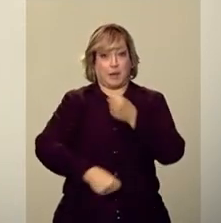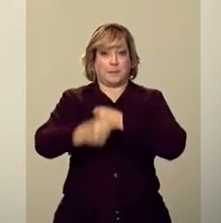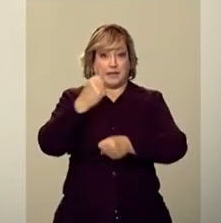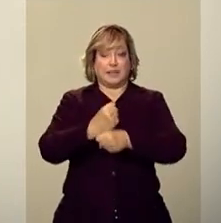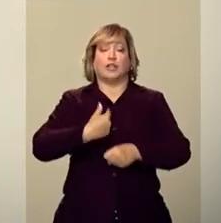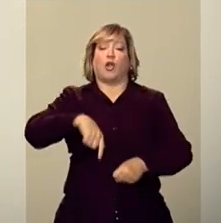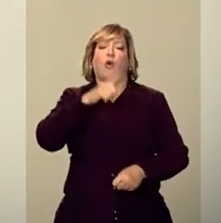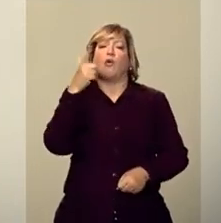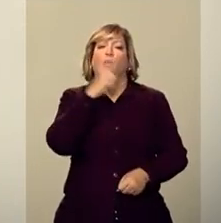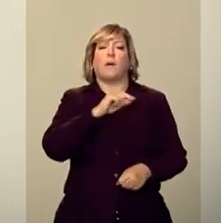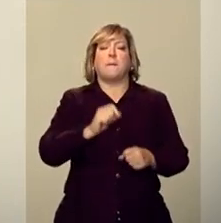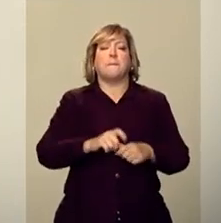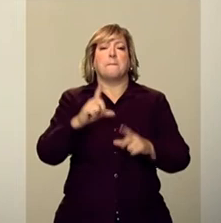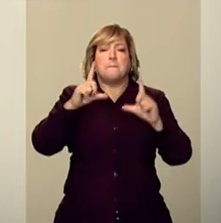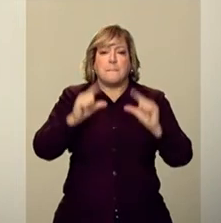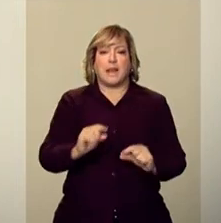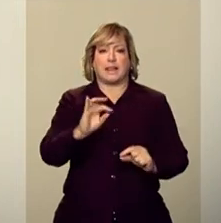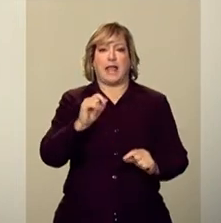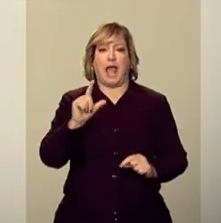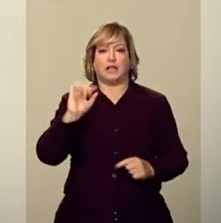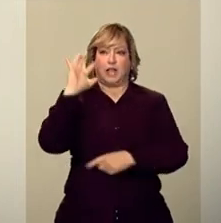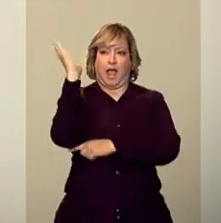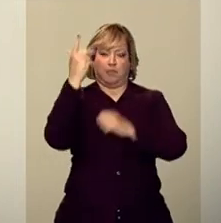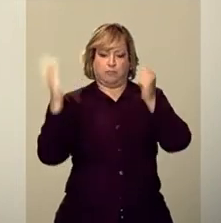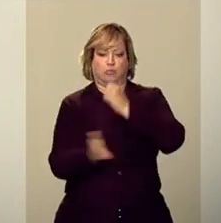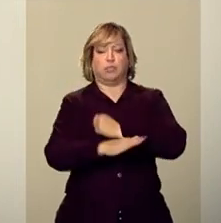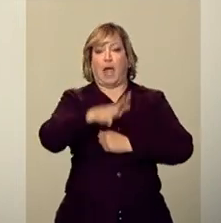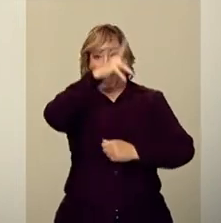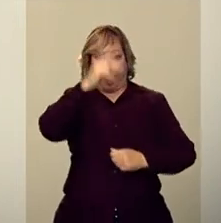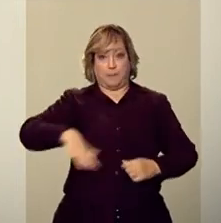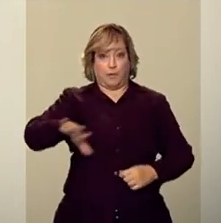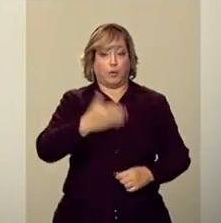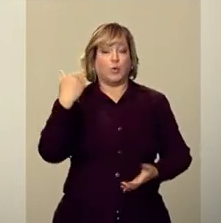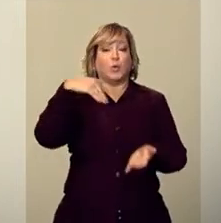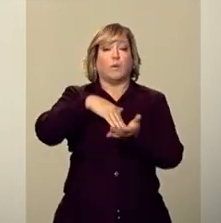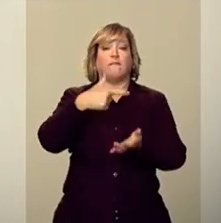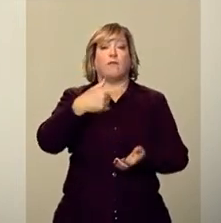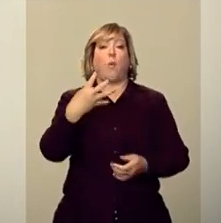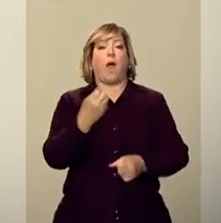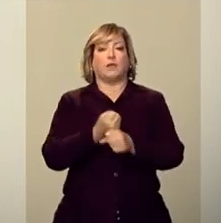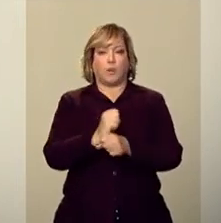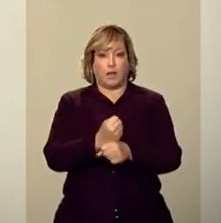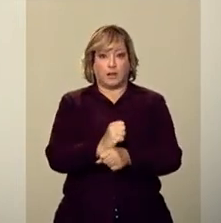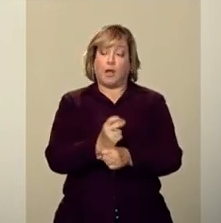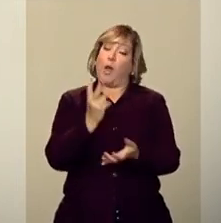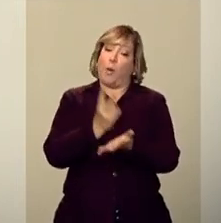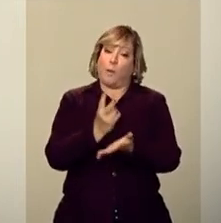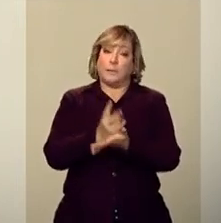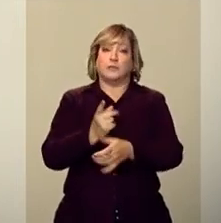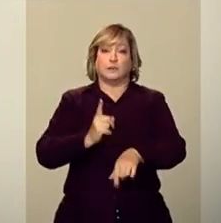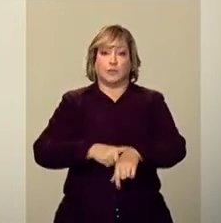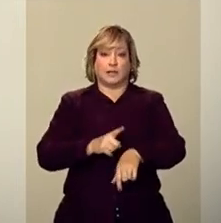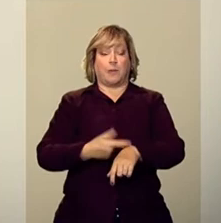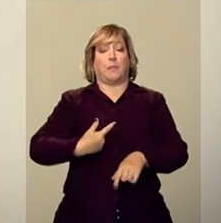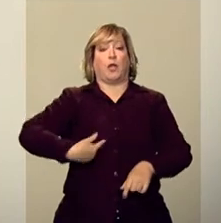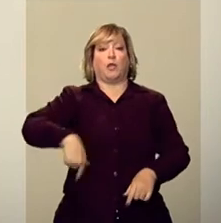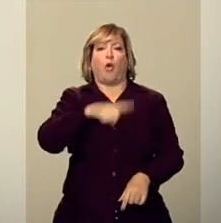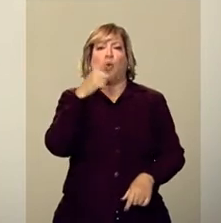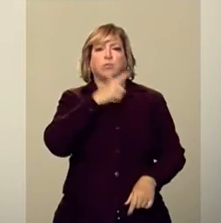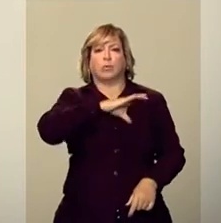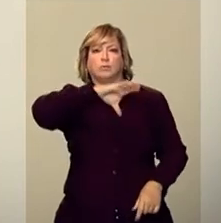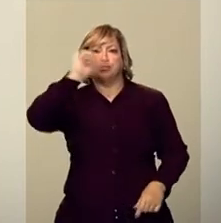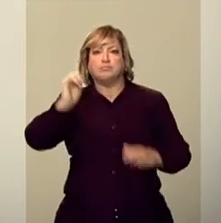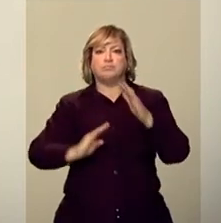taxa de desmatamento na Amazônia dos últimos 24 anos ao mesmo tempo Luciano nós batemos